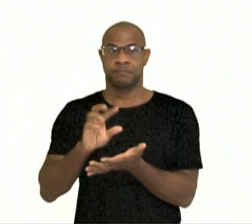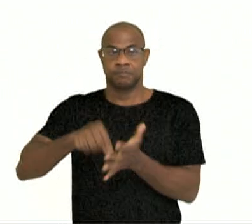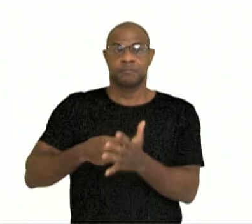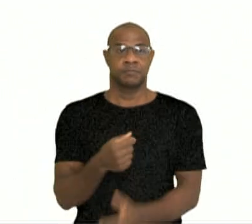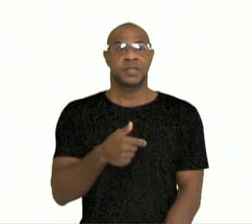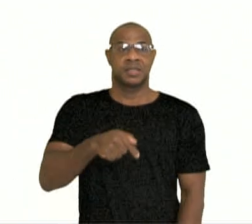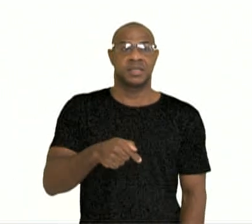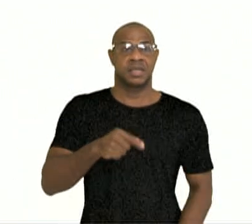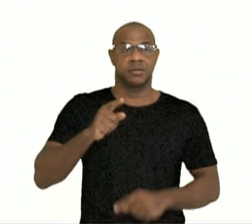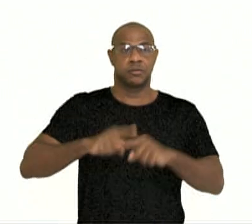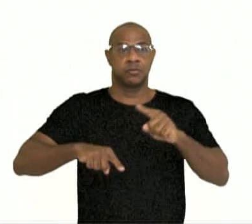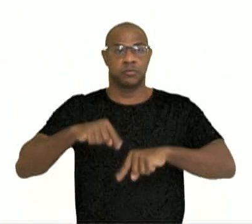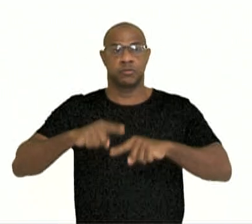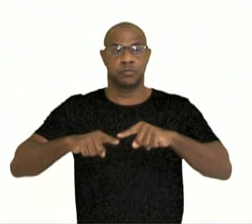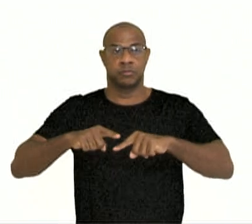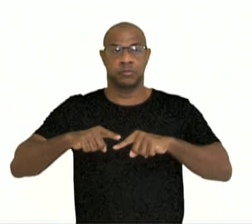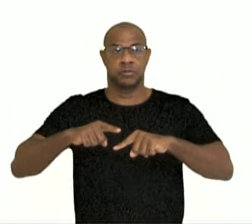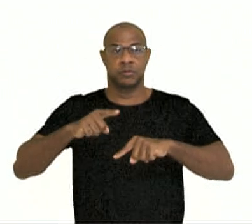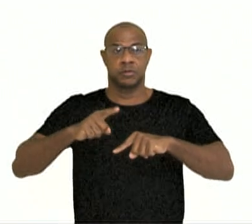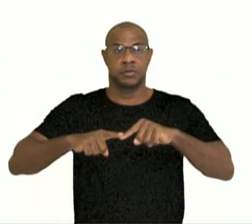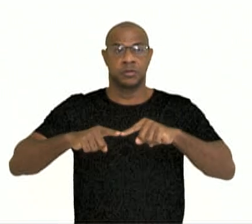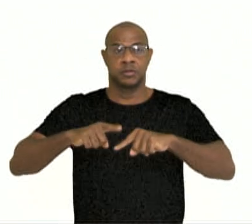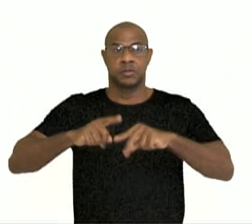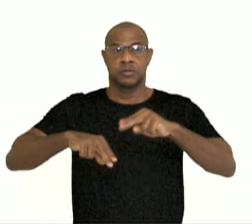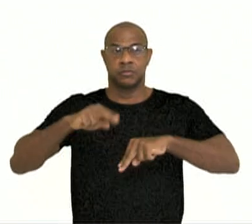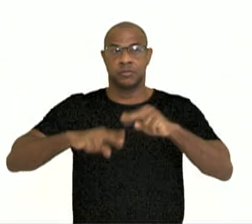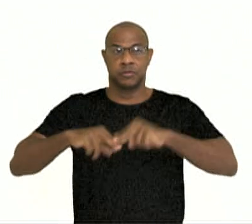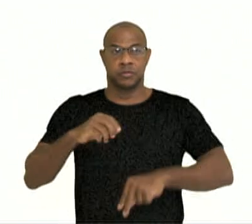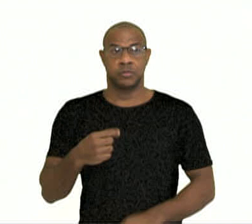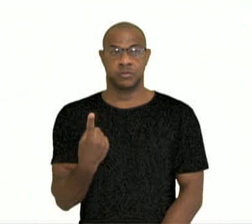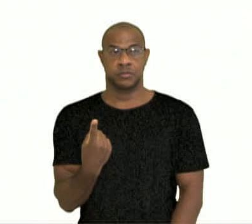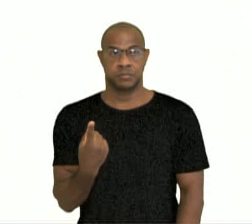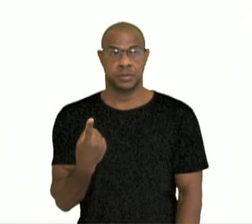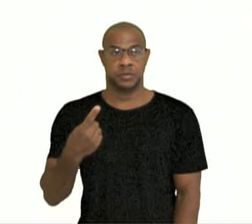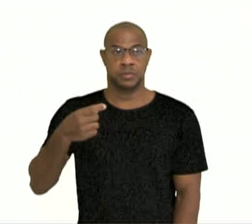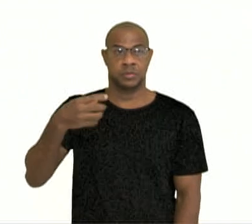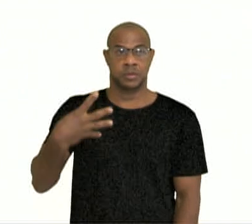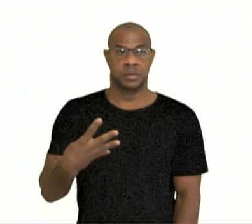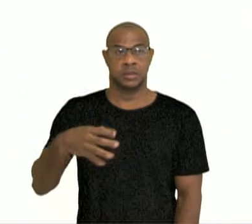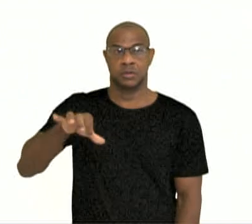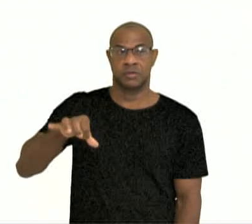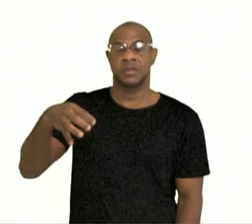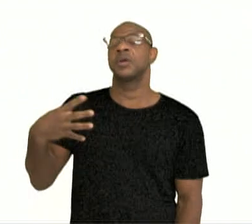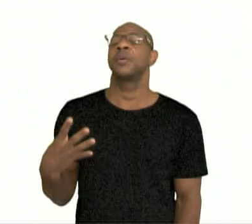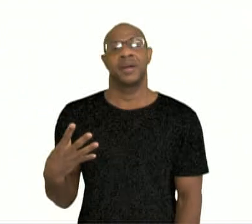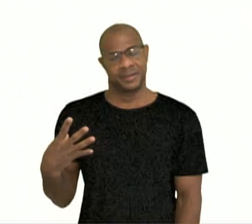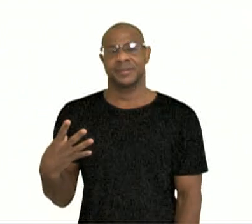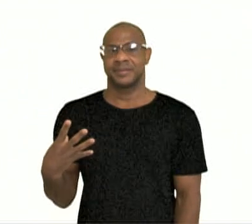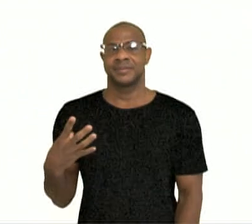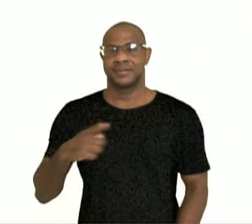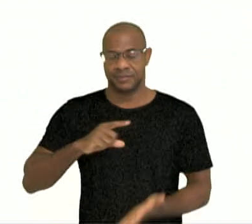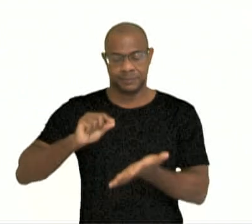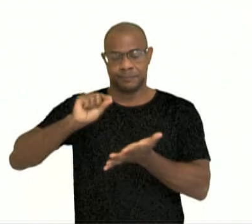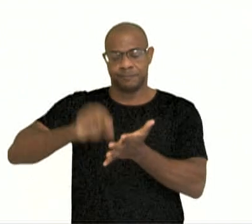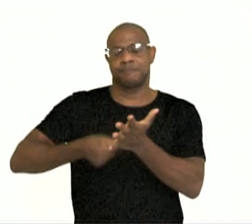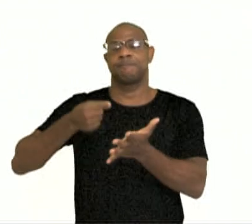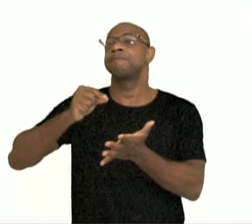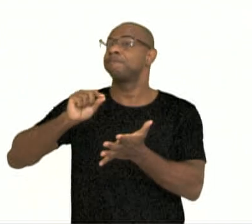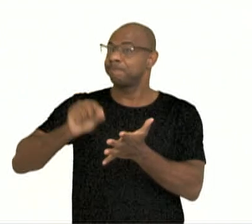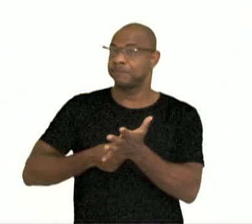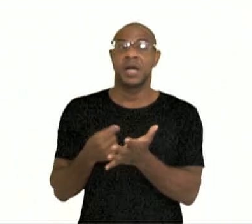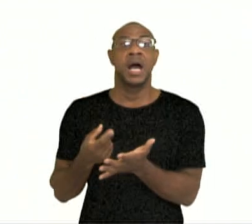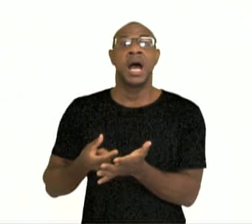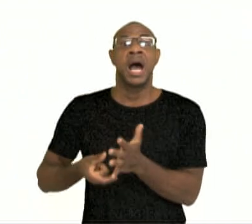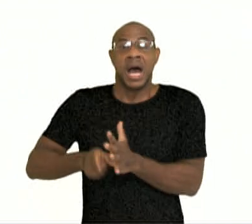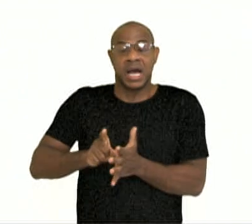de 1494. Então antes deles saírem para conquistar essas novas terras, eles assinam um acordo.